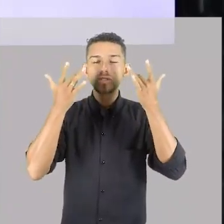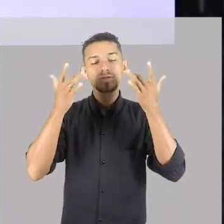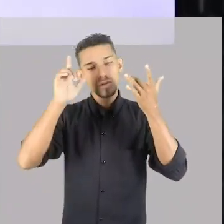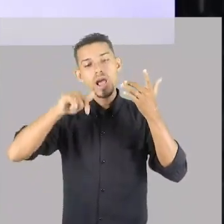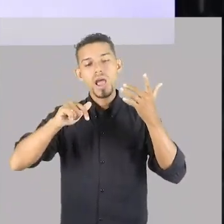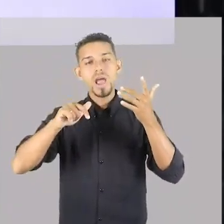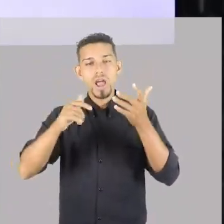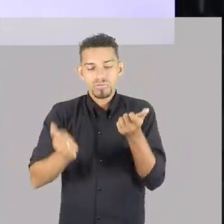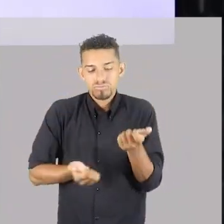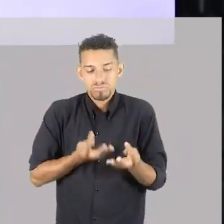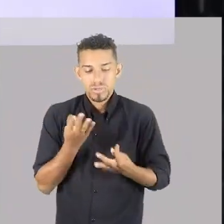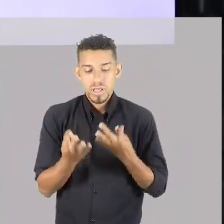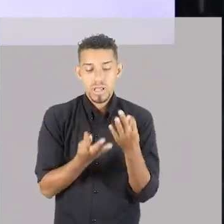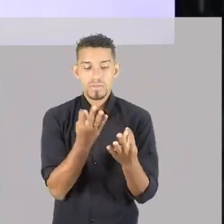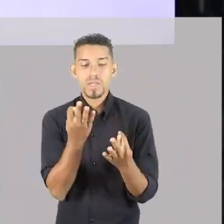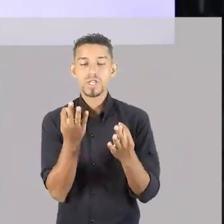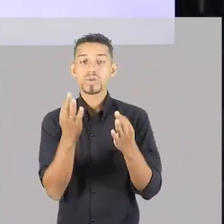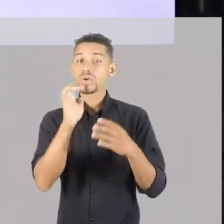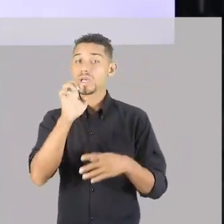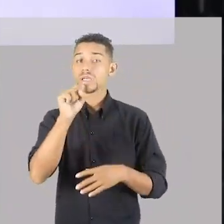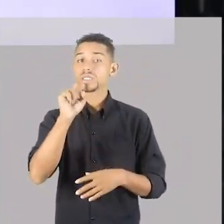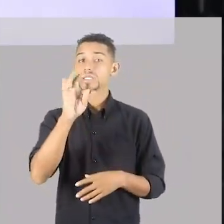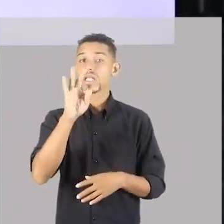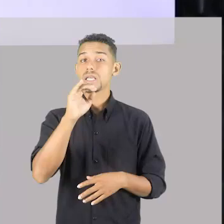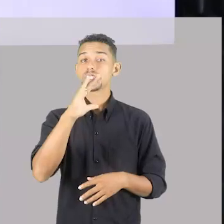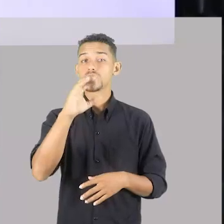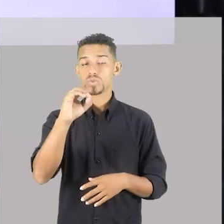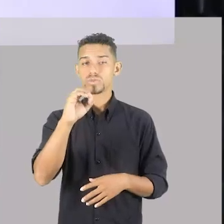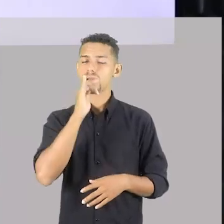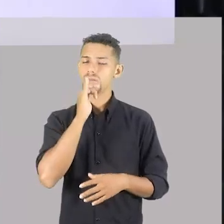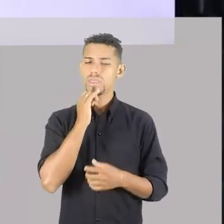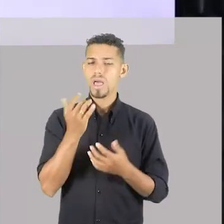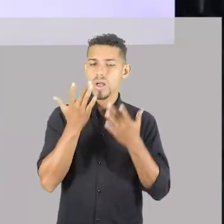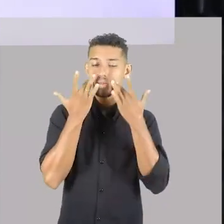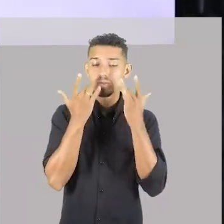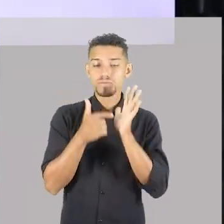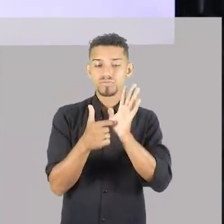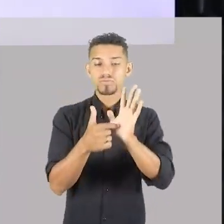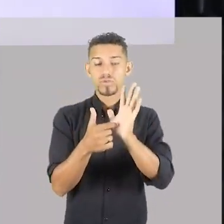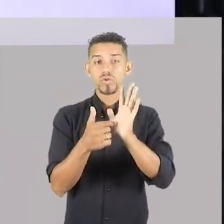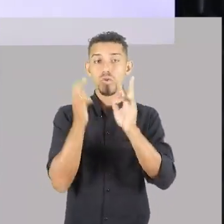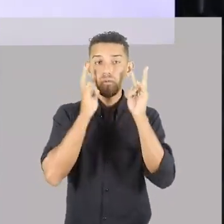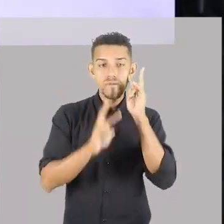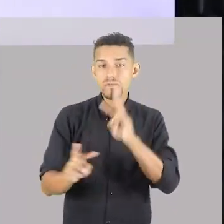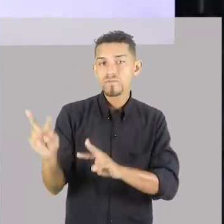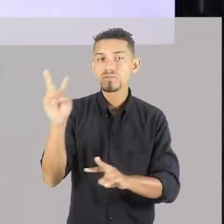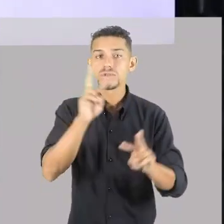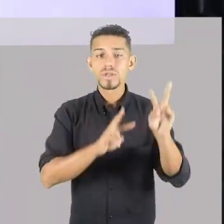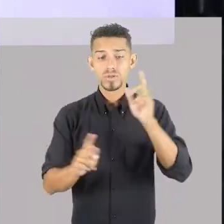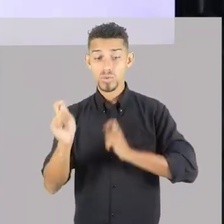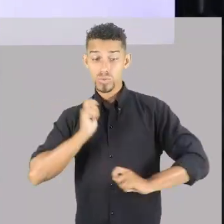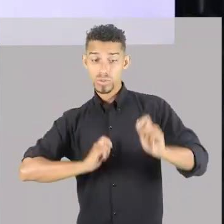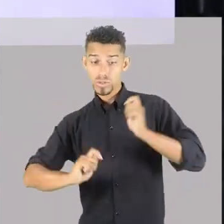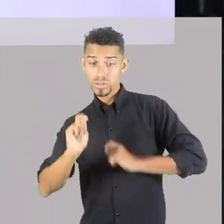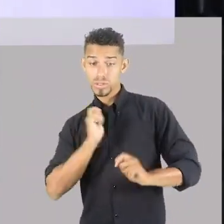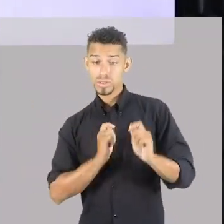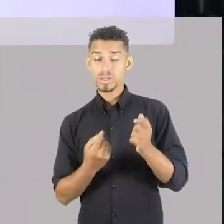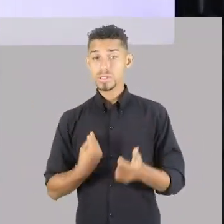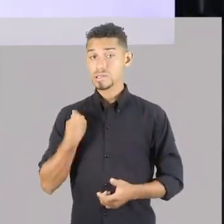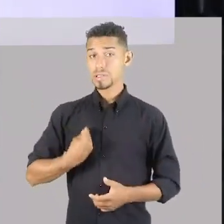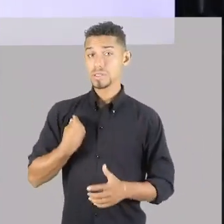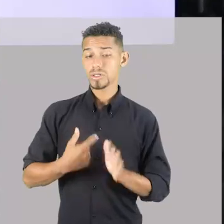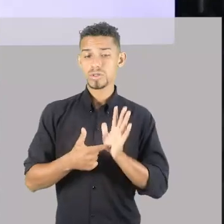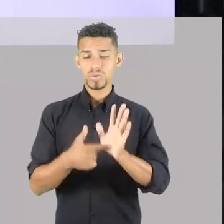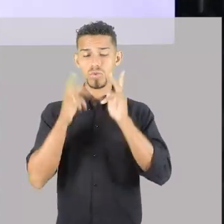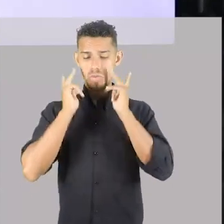tratamento estético, né? O artista apresenta na obra literária a sua visão perante seus anseios e exerce uma